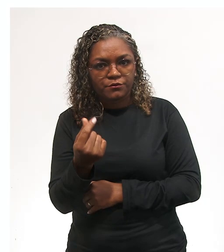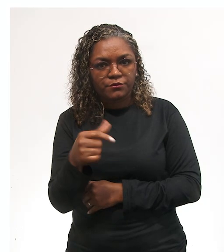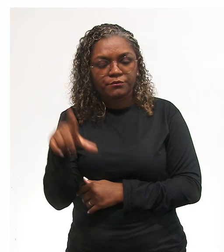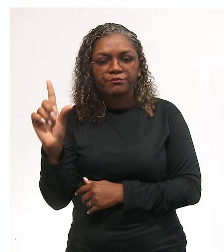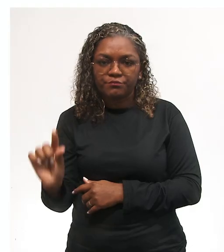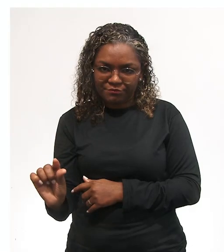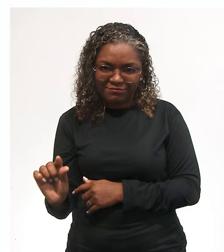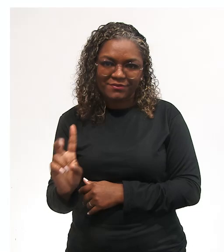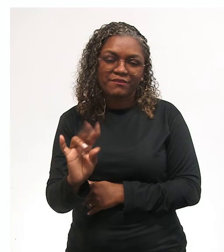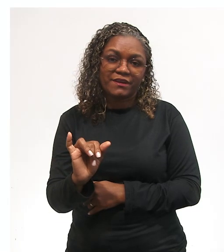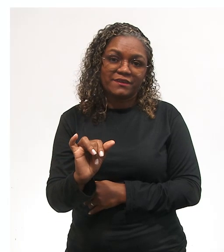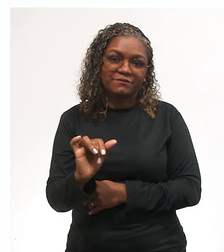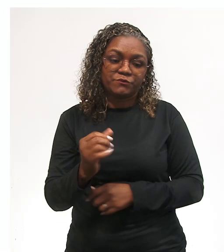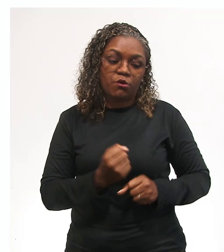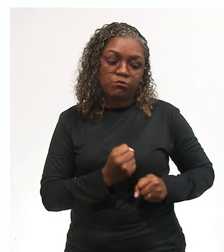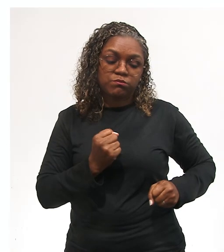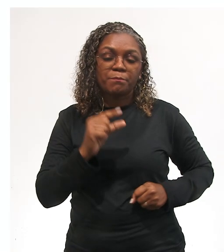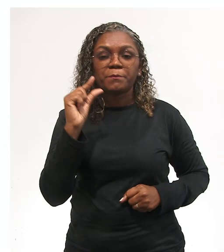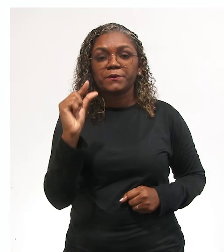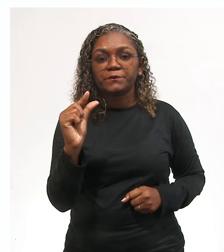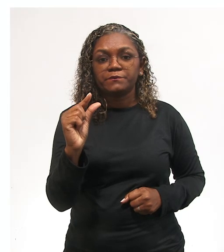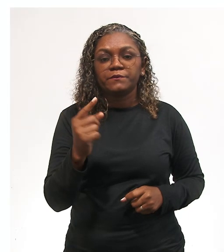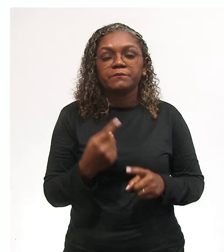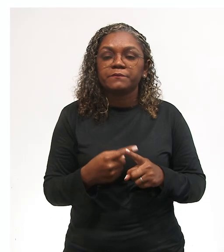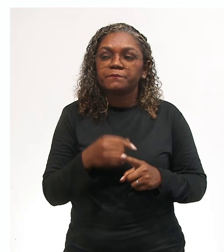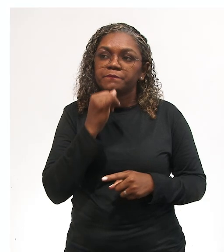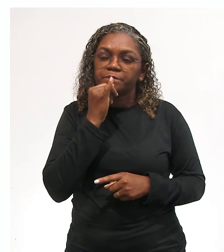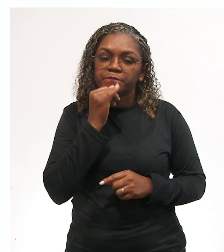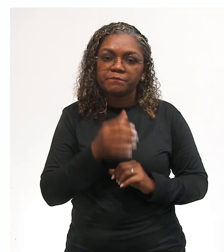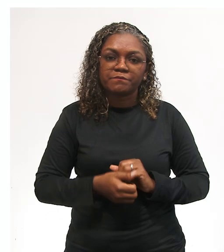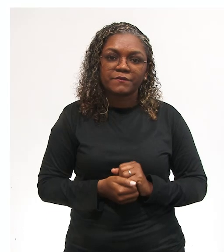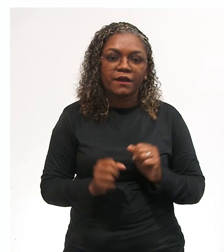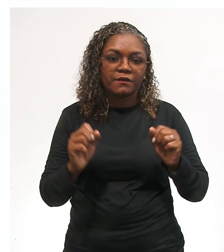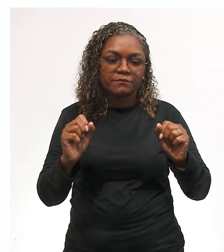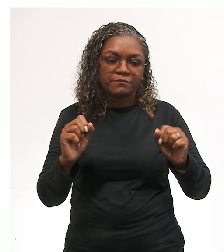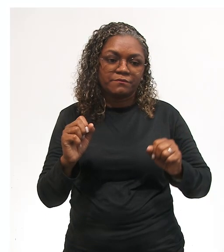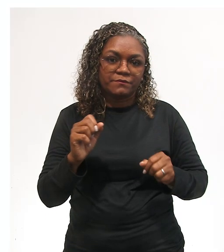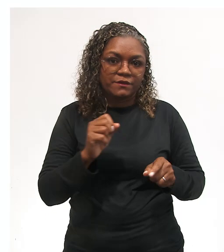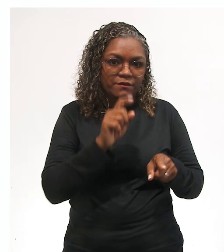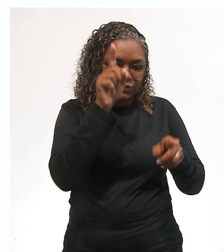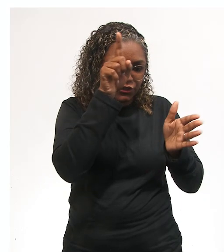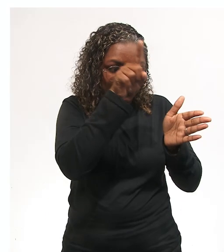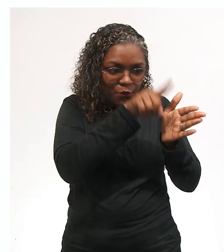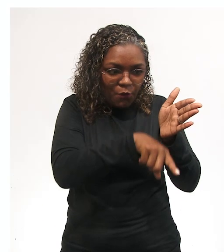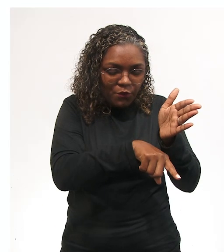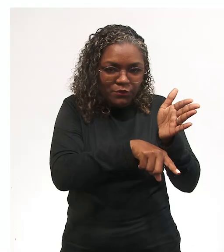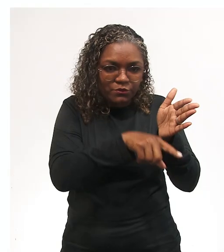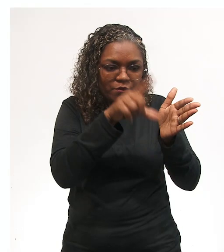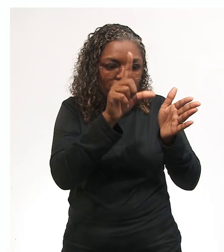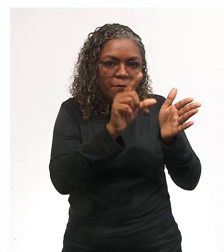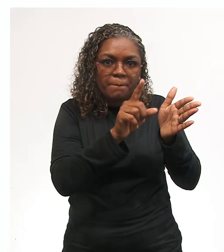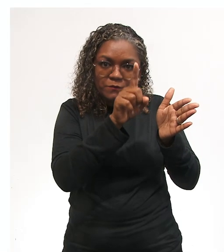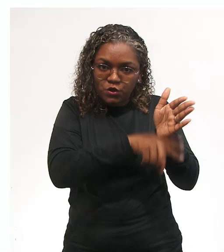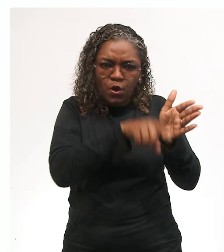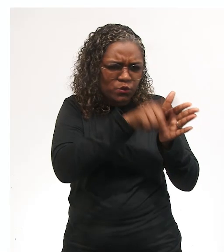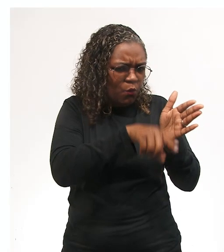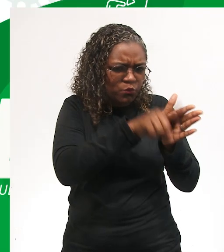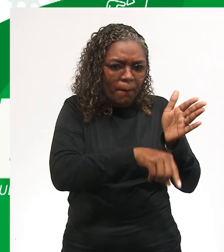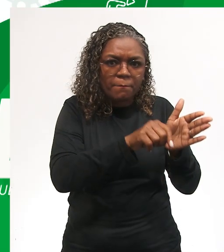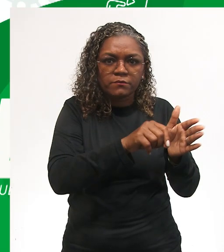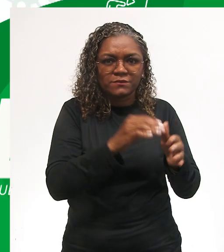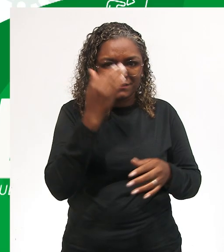produto, menor vai ser o meu lucro por unidade. Então, de grandezas inversamente proporcionais, nós temos essa